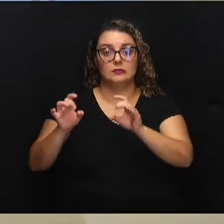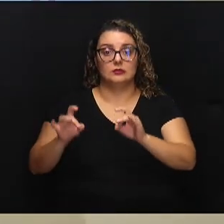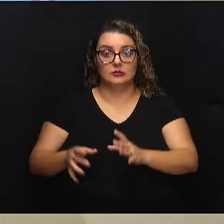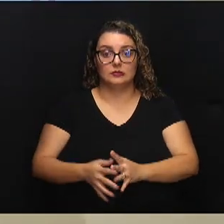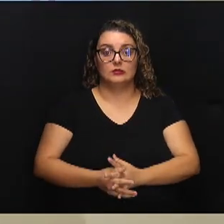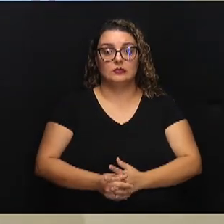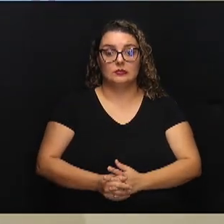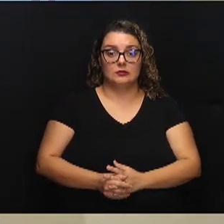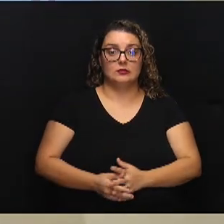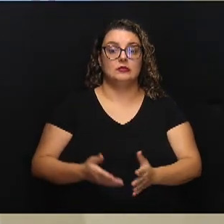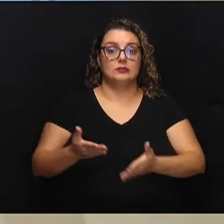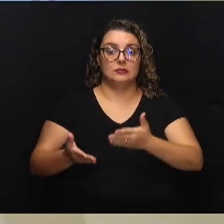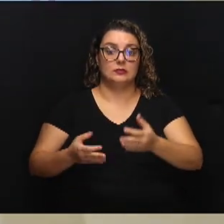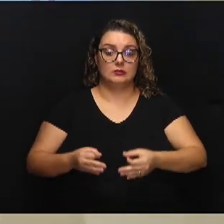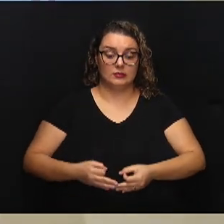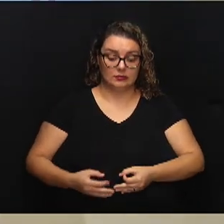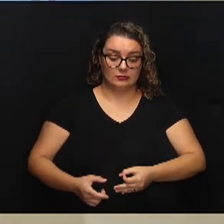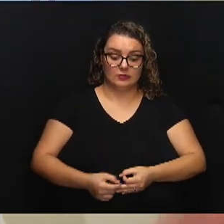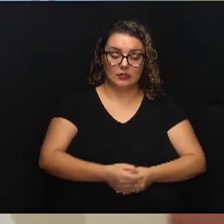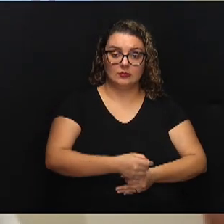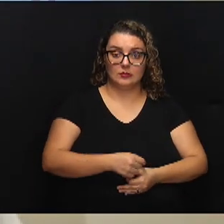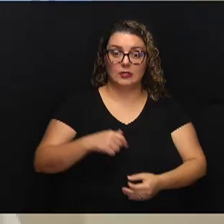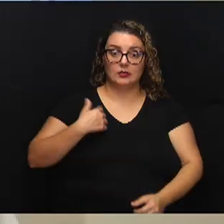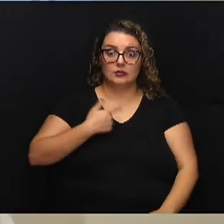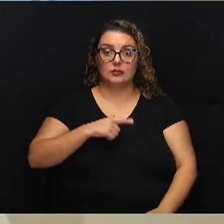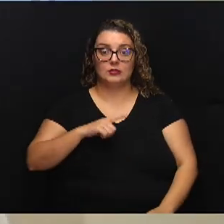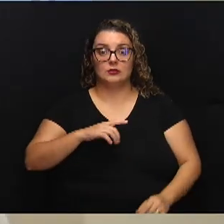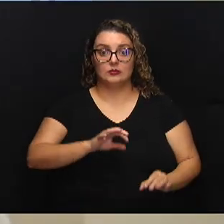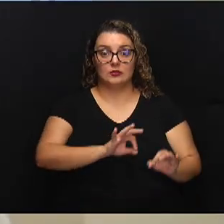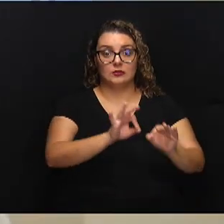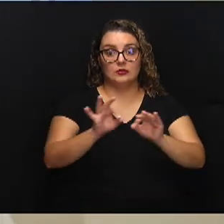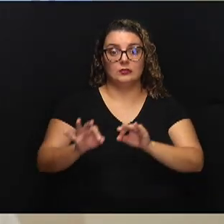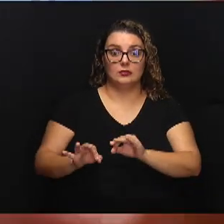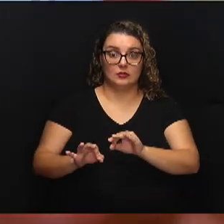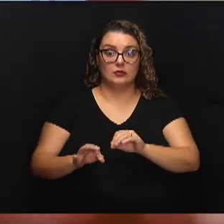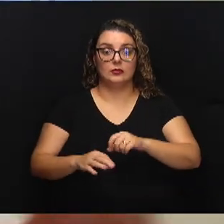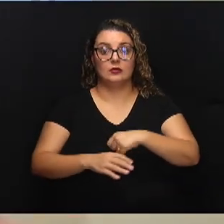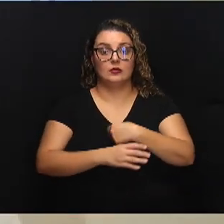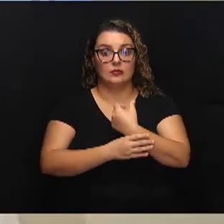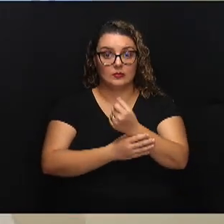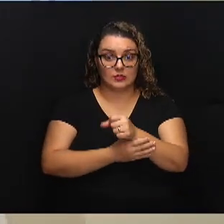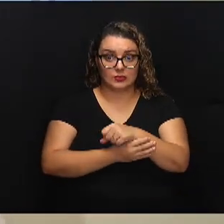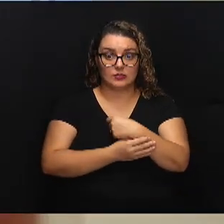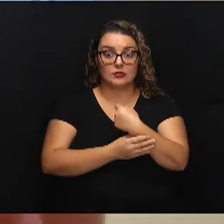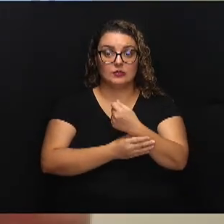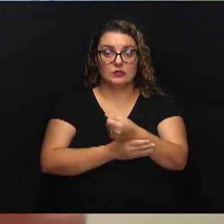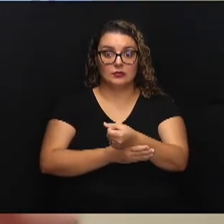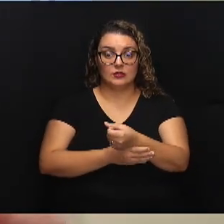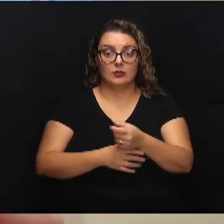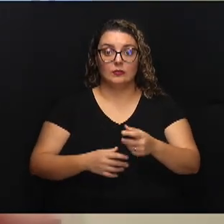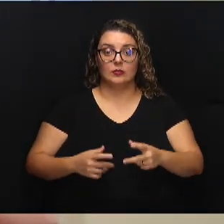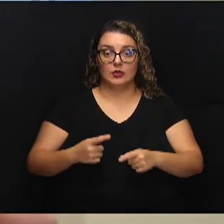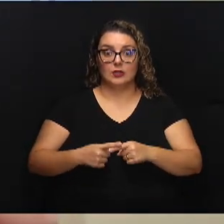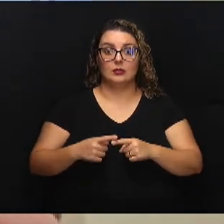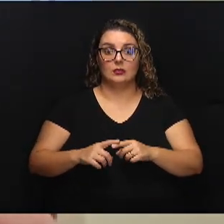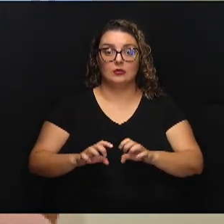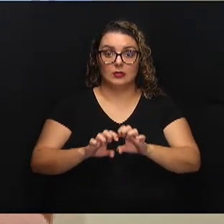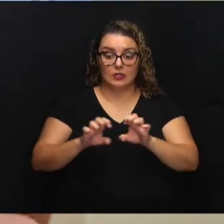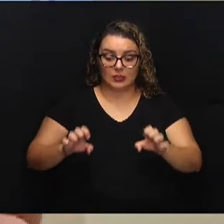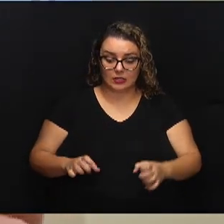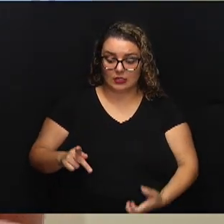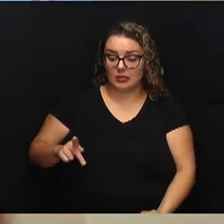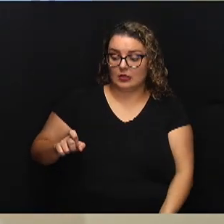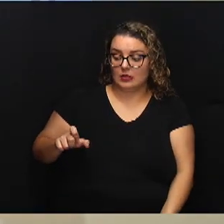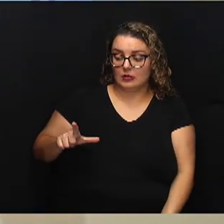especializados em tratamento de ovário, é de que a gente tem um acompanhamento com fisioterapeuta, porque como a gente retira toda a estrutura da pelve,